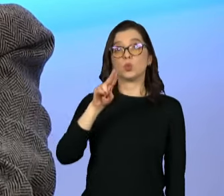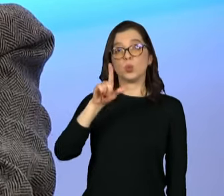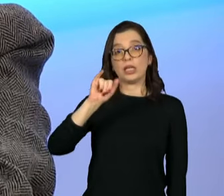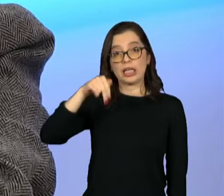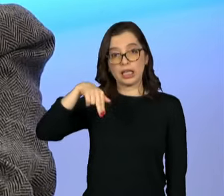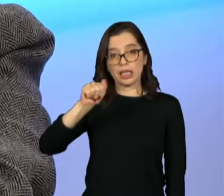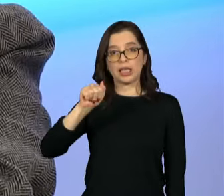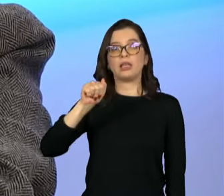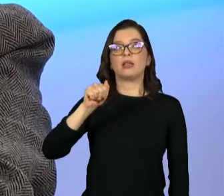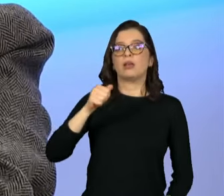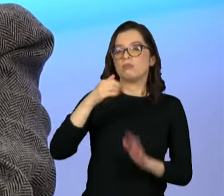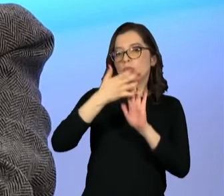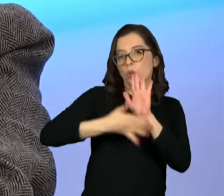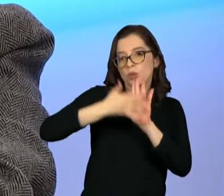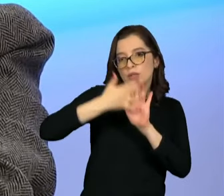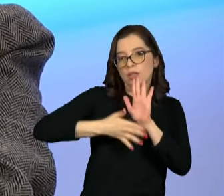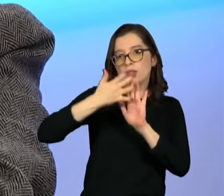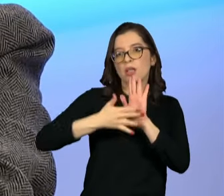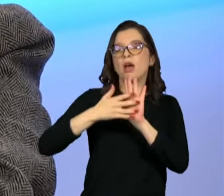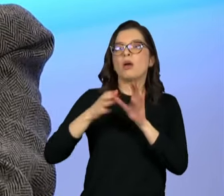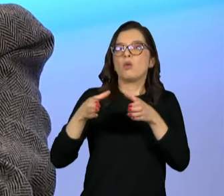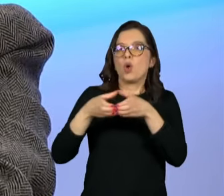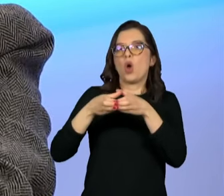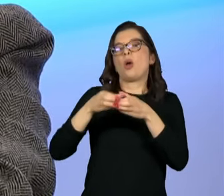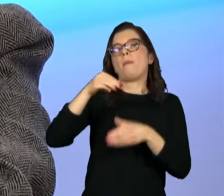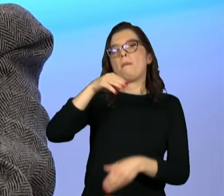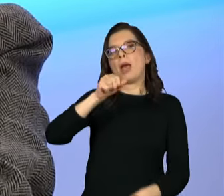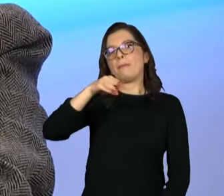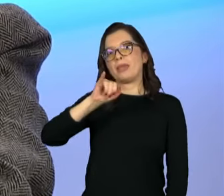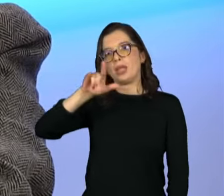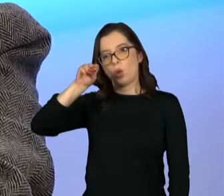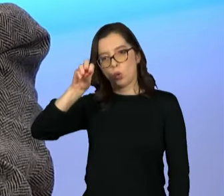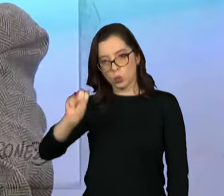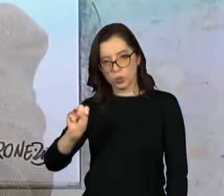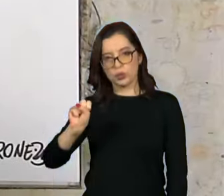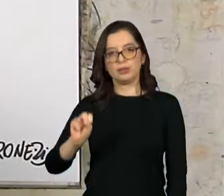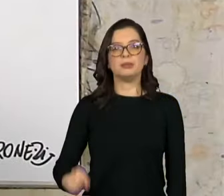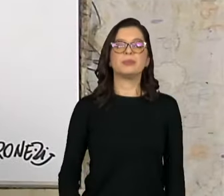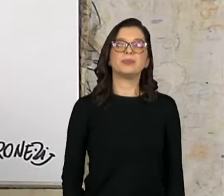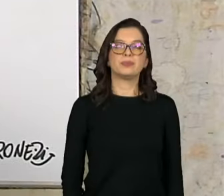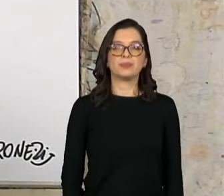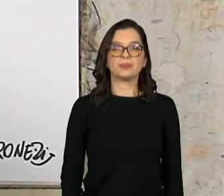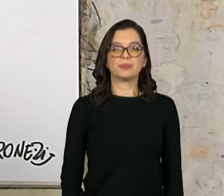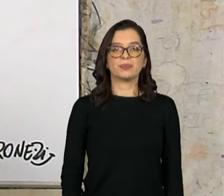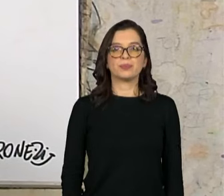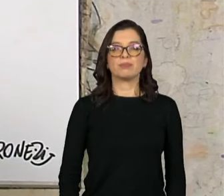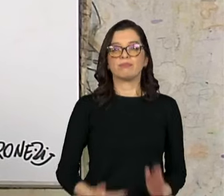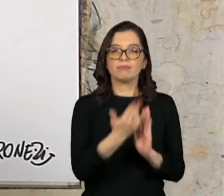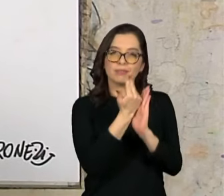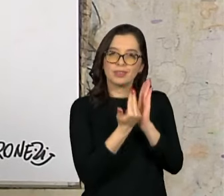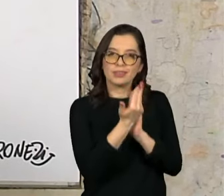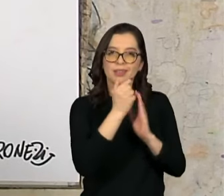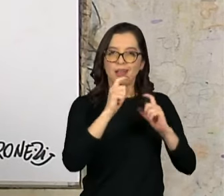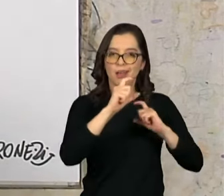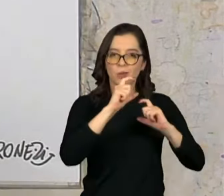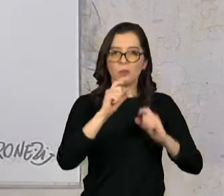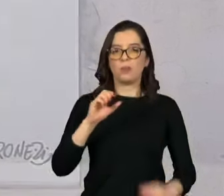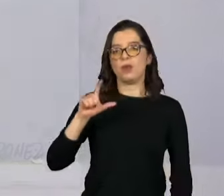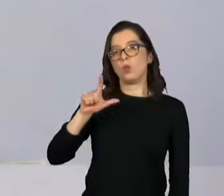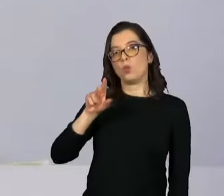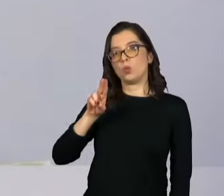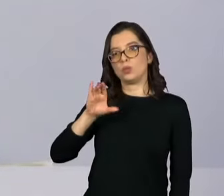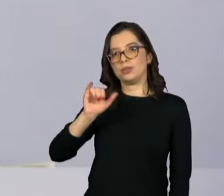roteirista, apresentadora e co-fundadora da plataforma Mamilos de Diálogo. Os desenhos em tempo real ficam a cargo de